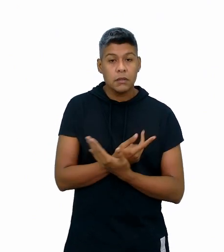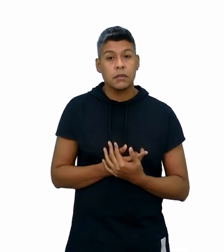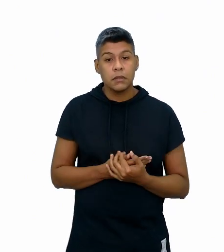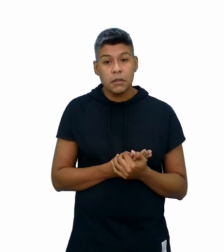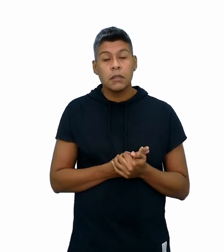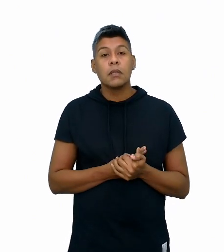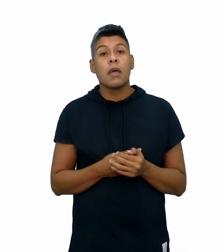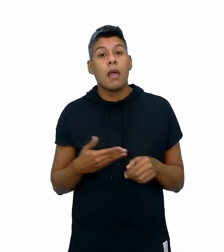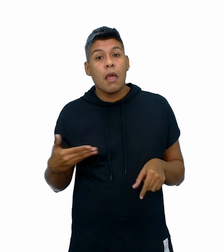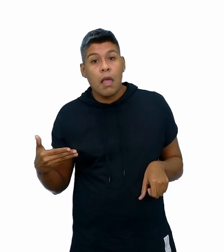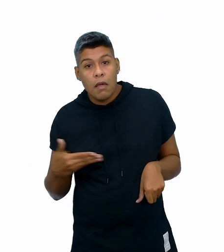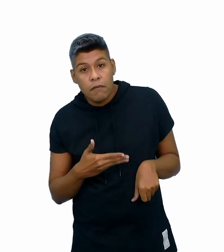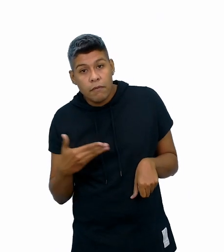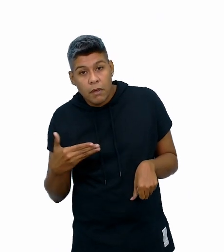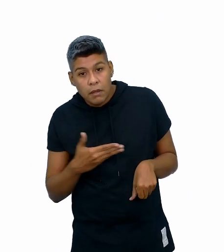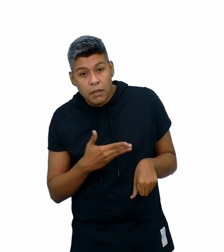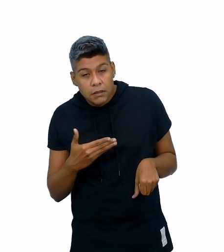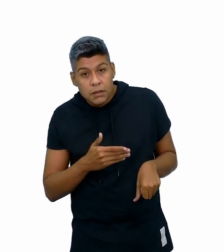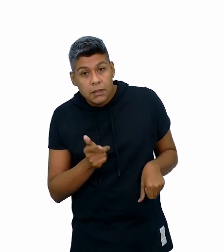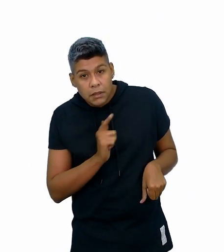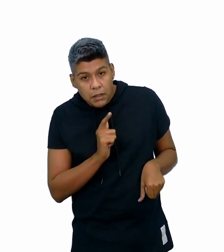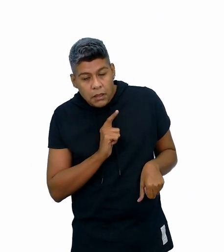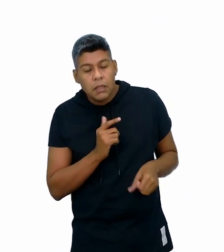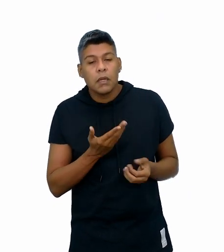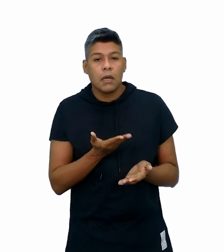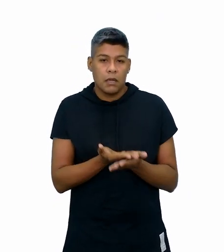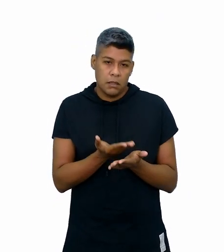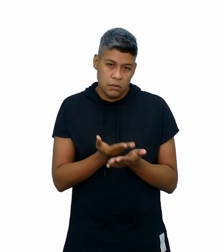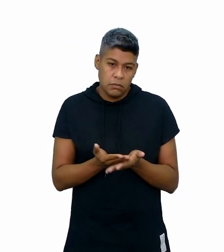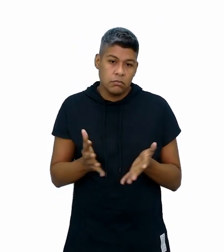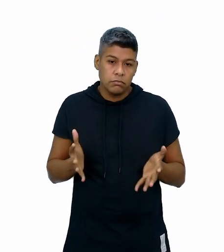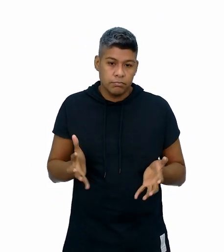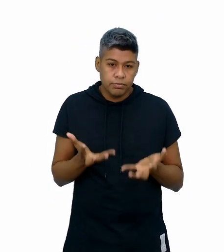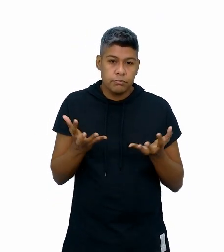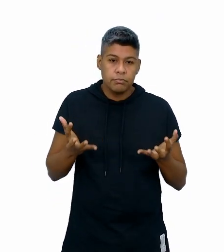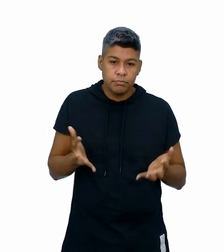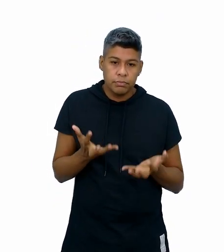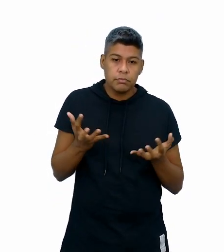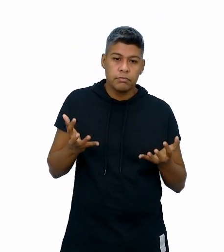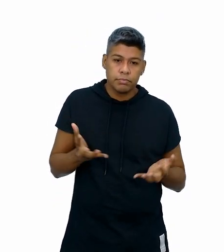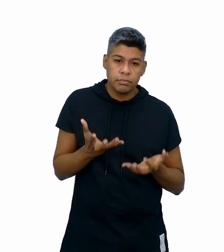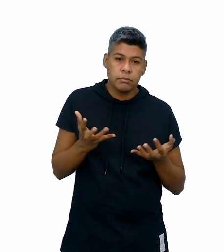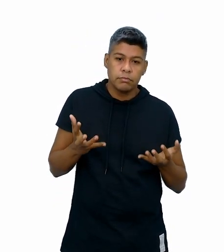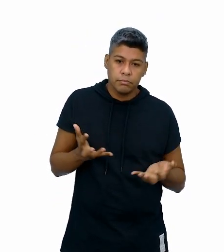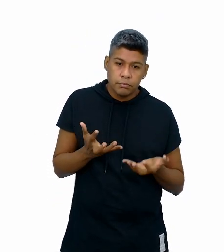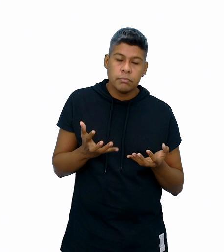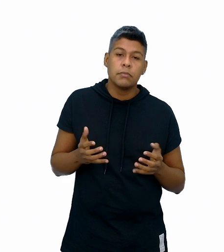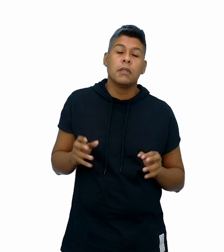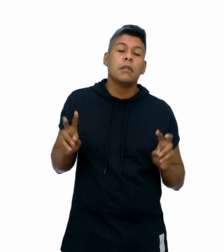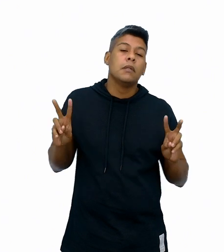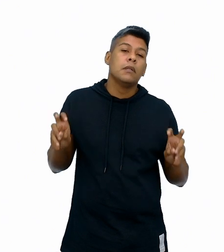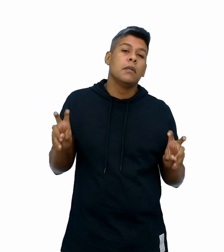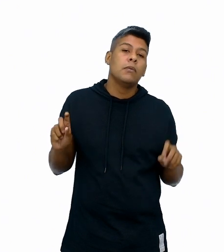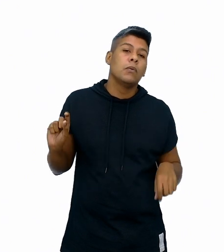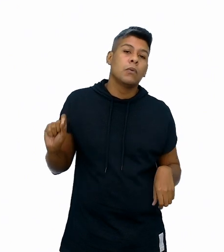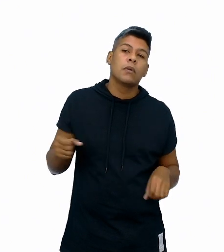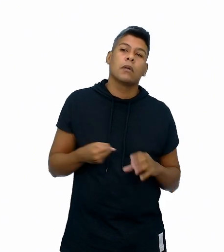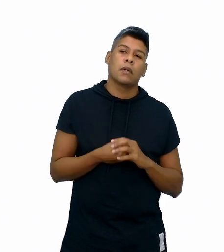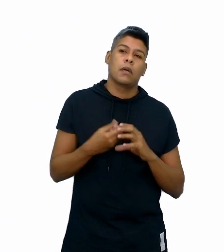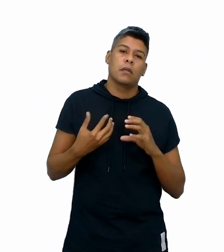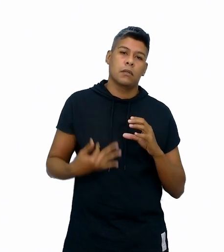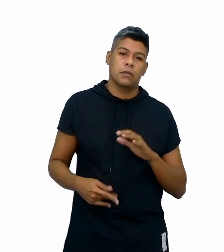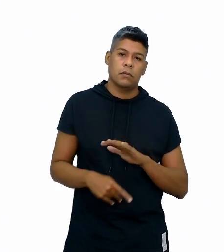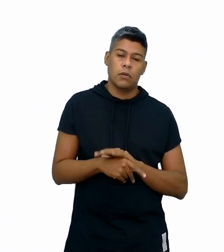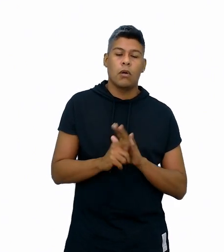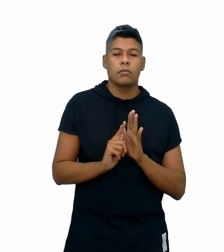mais referências os estudantes tiverem para alimentar esse conteúdo temático e referências sobre as características